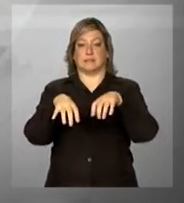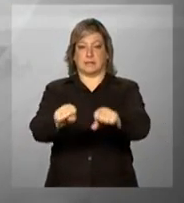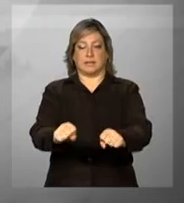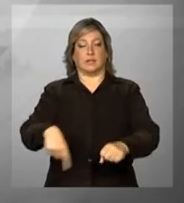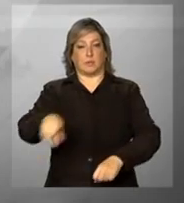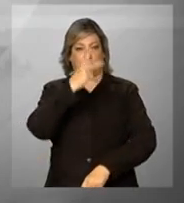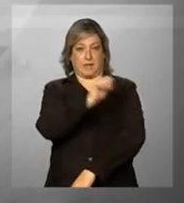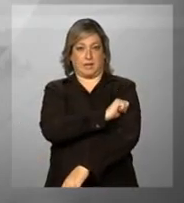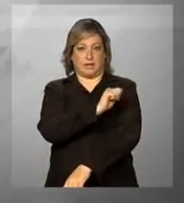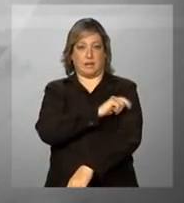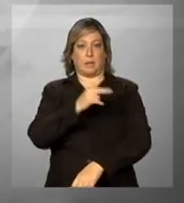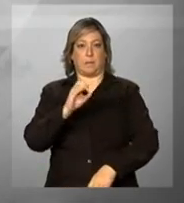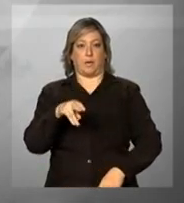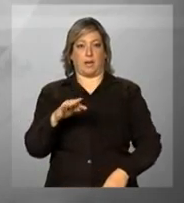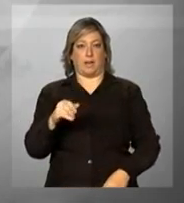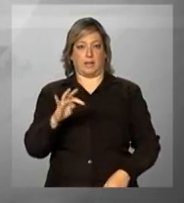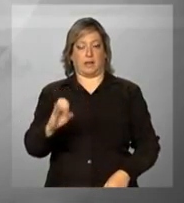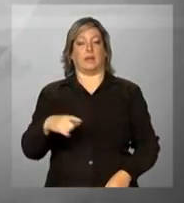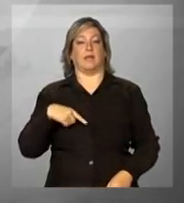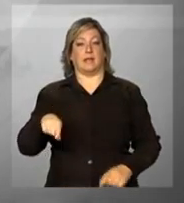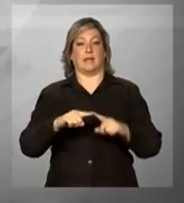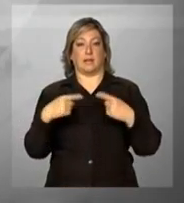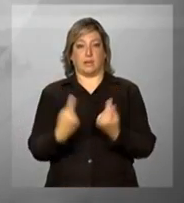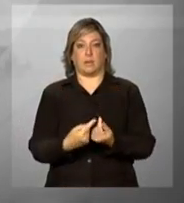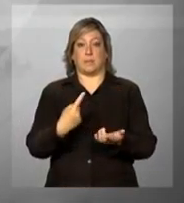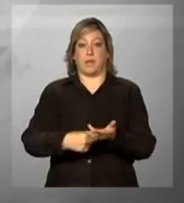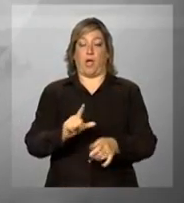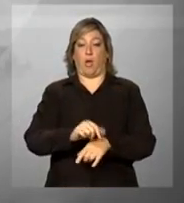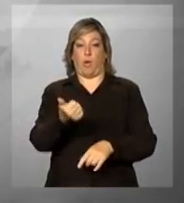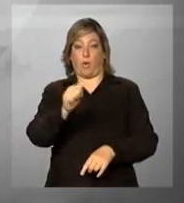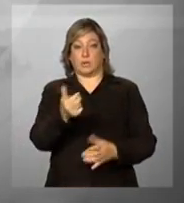aos alunos do Pronatec. A cerimônia está marcada para as